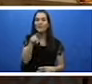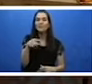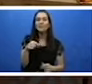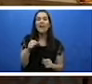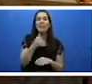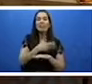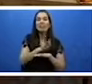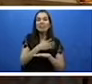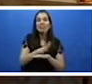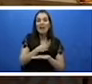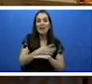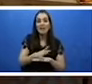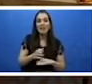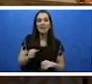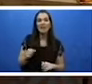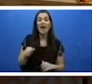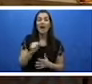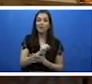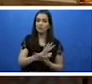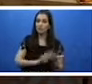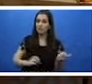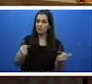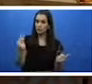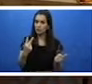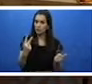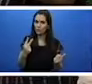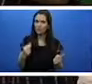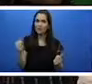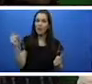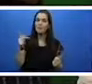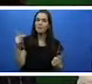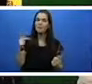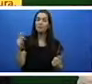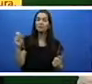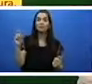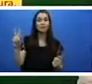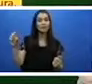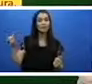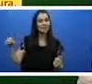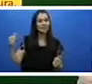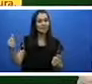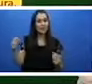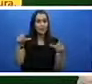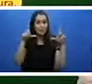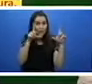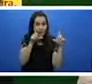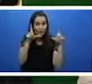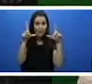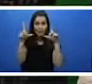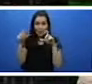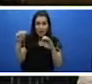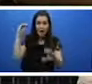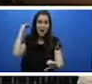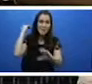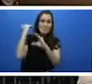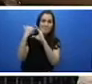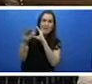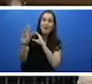a tarefinha, que é o exercício 2, da página 296. Tire uma foto da atividade.